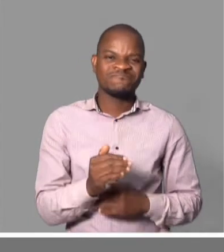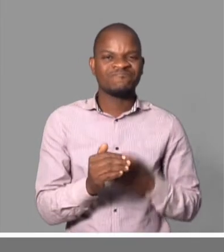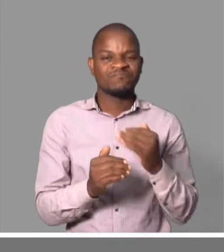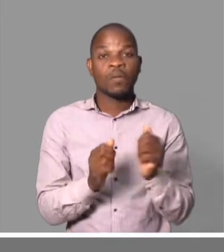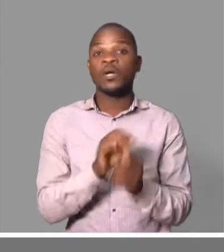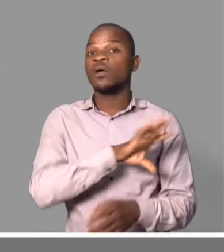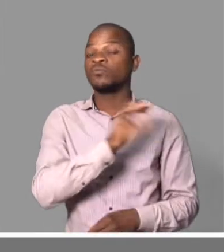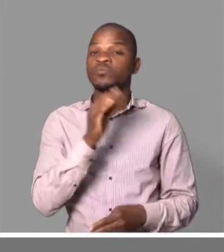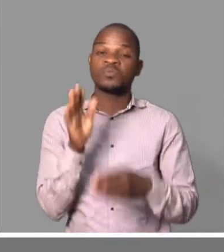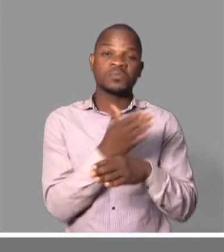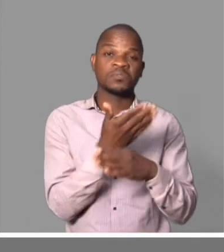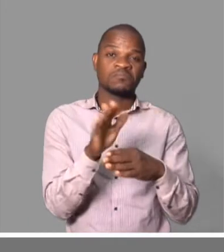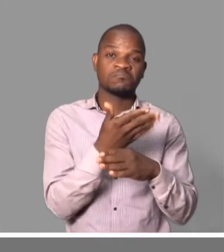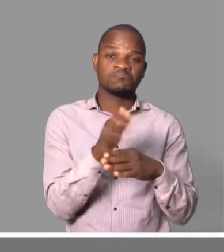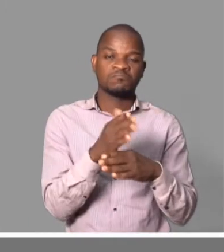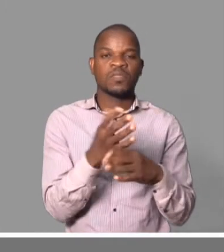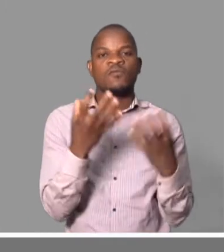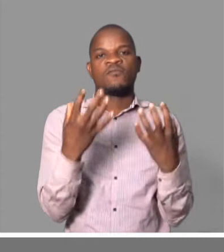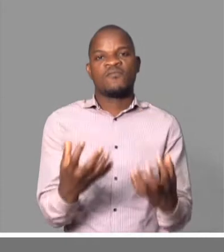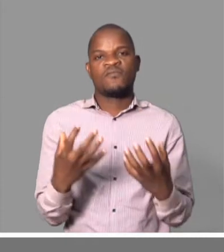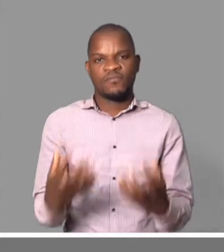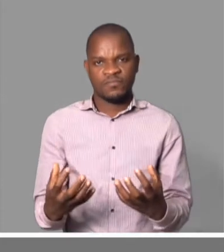estou tentando até agora, ainda não terminei.